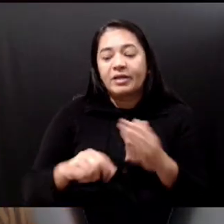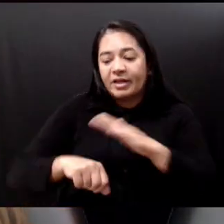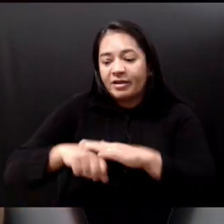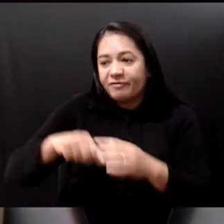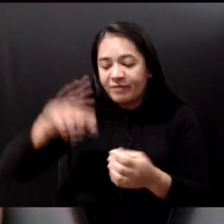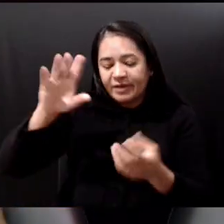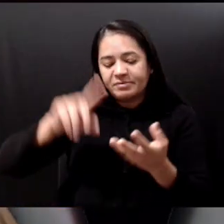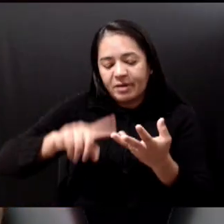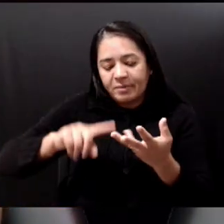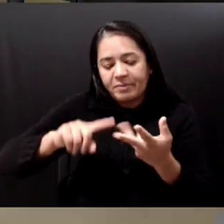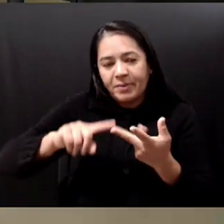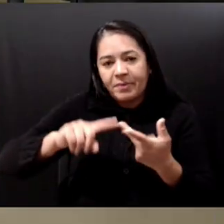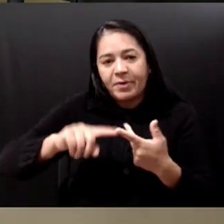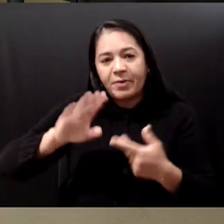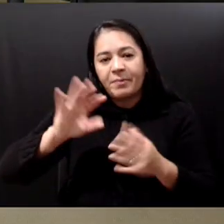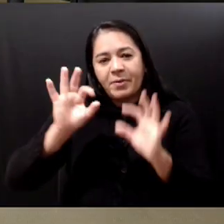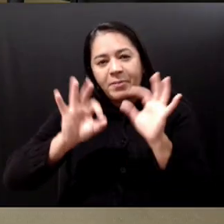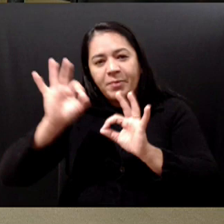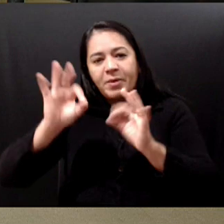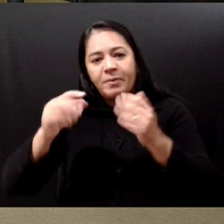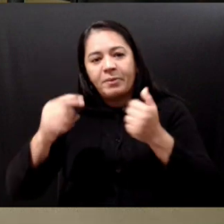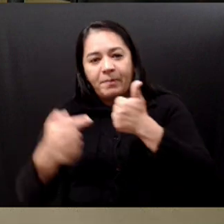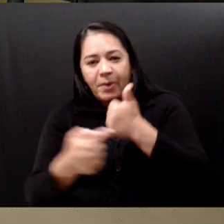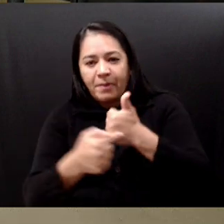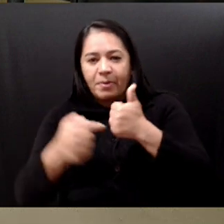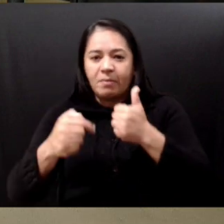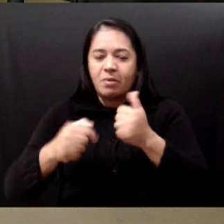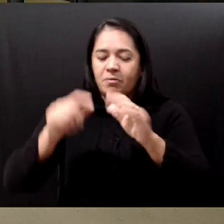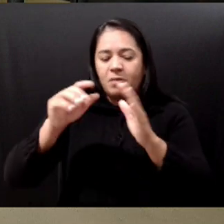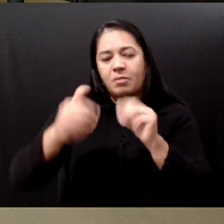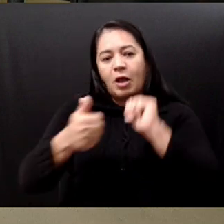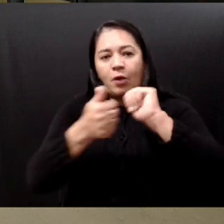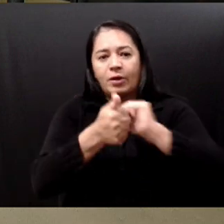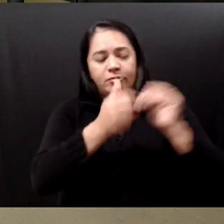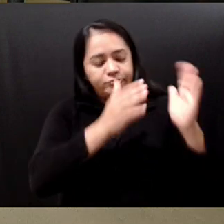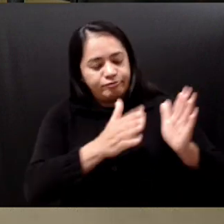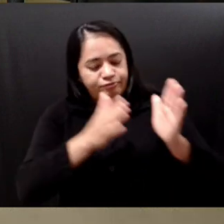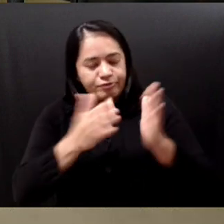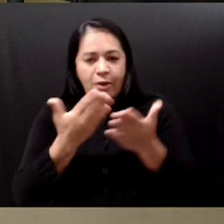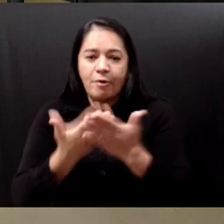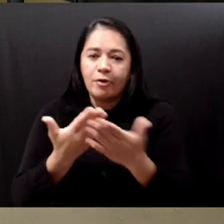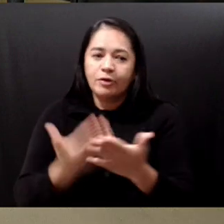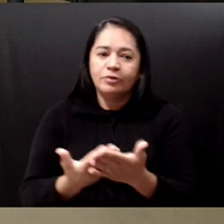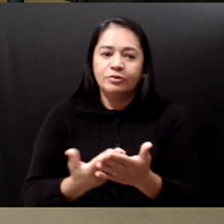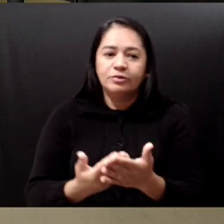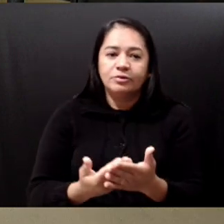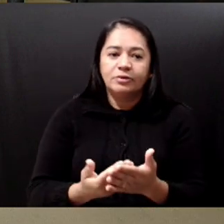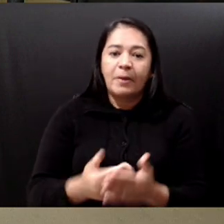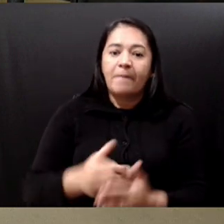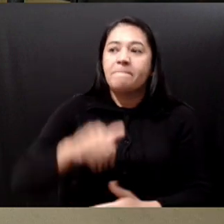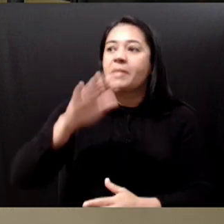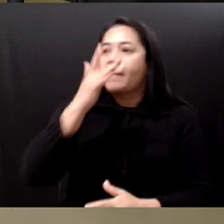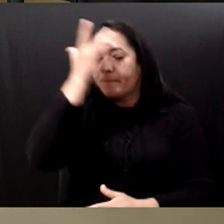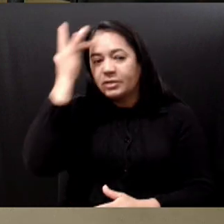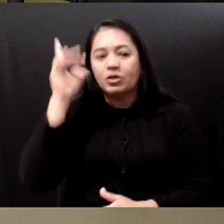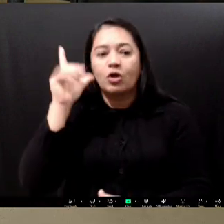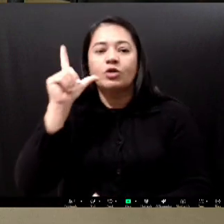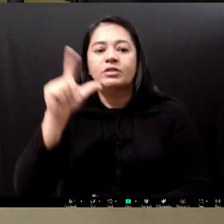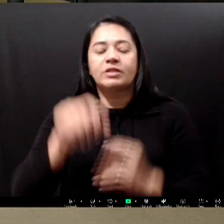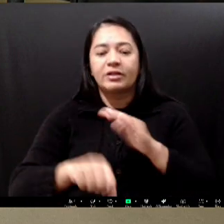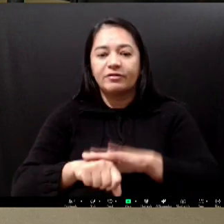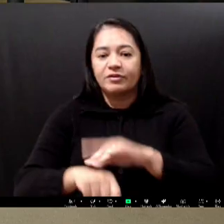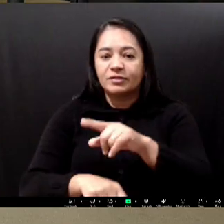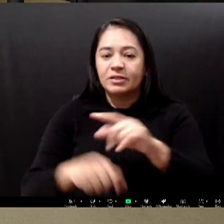mais Rotina, processo rotina, de processo, qualidade, estudo. Como muito mais gente consegue fazer, você precisa se destacar muito mais que a